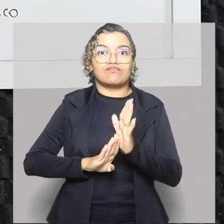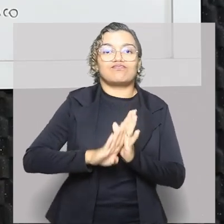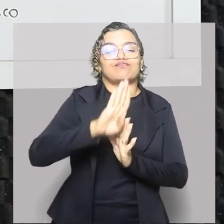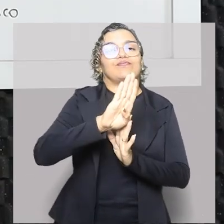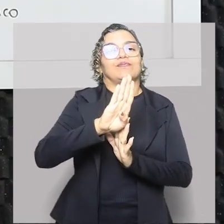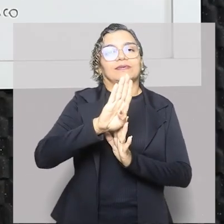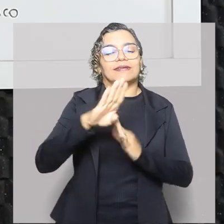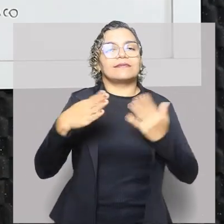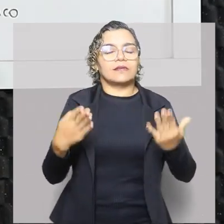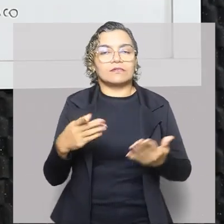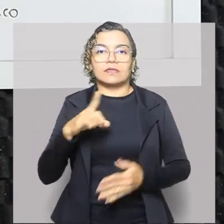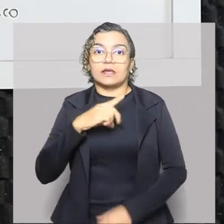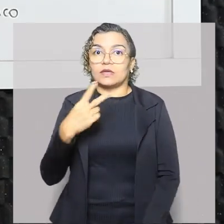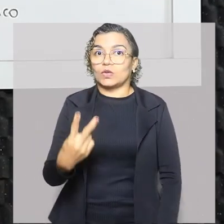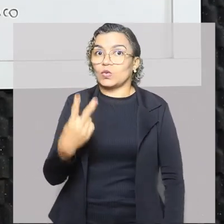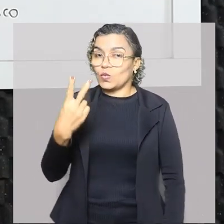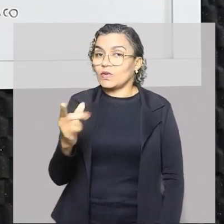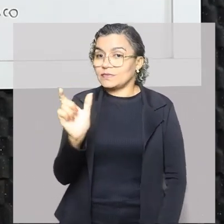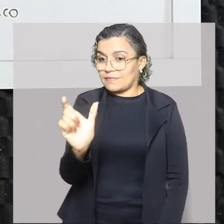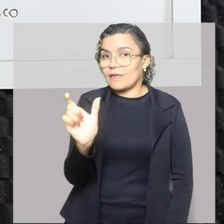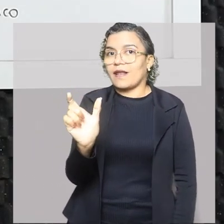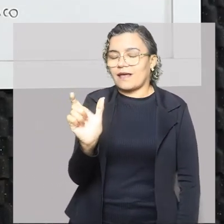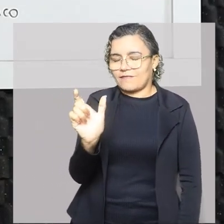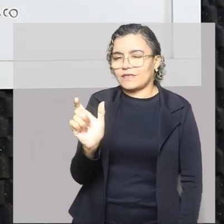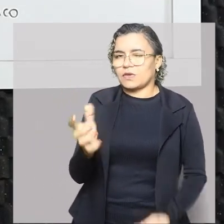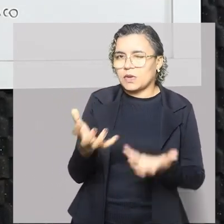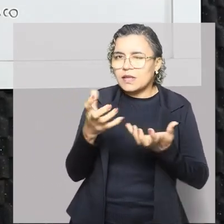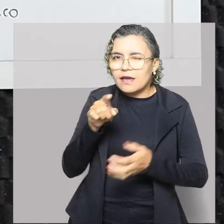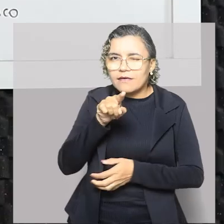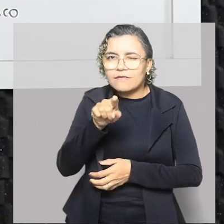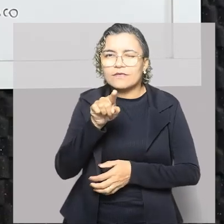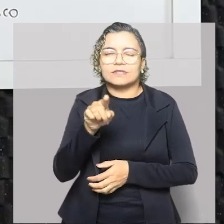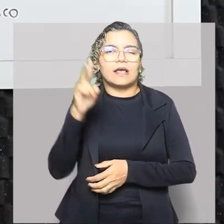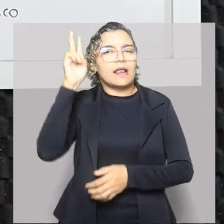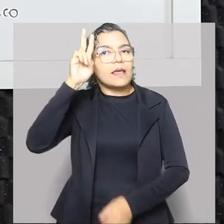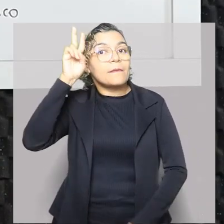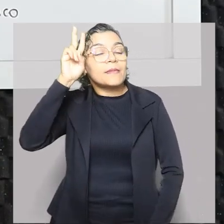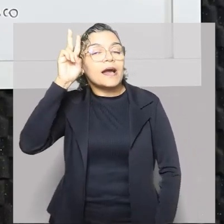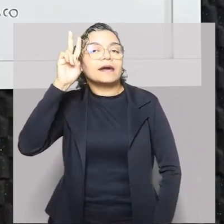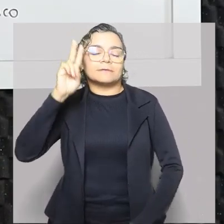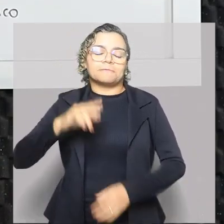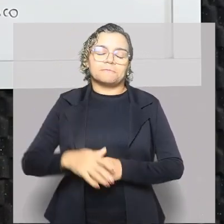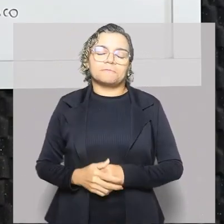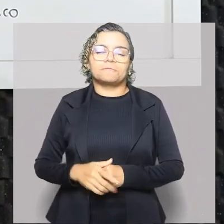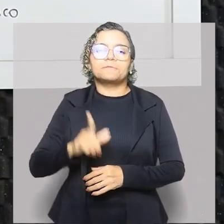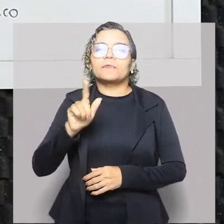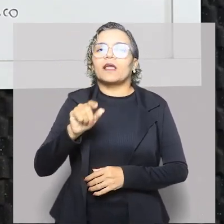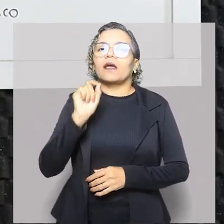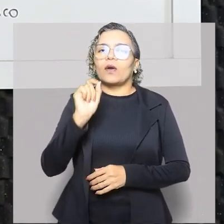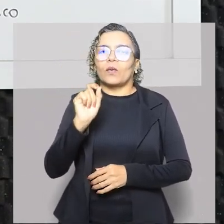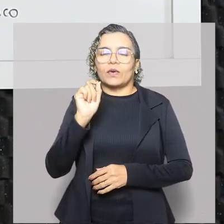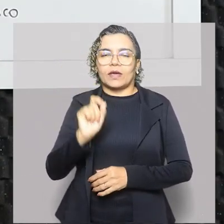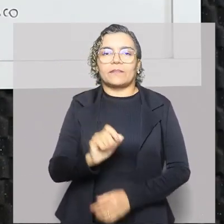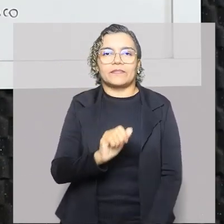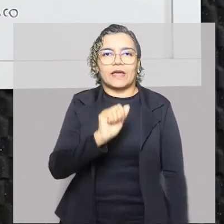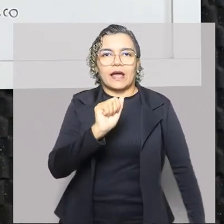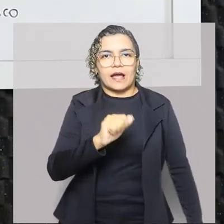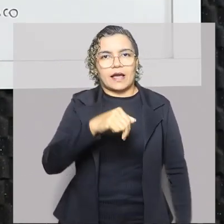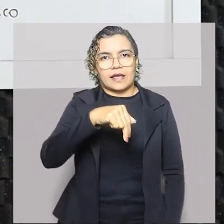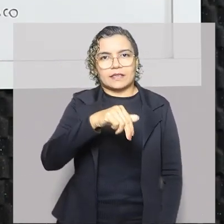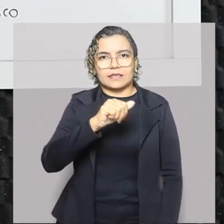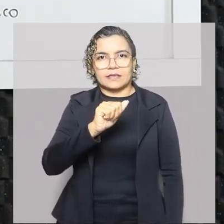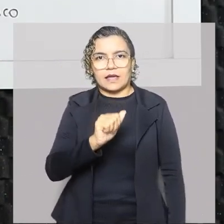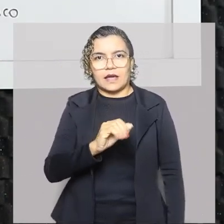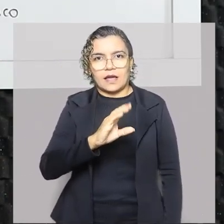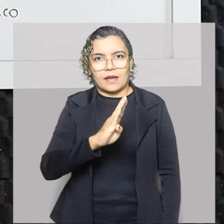energético. Aí entram duas palavrinhas que eu queria que você lembrasse, tá? Que é anabolismo